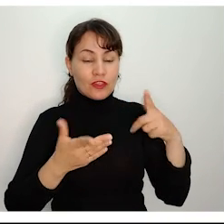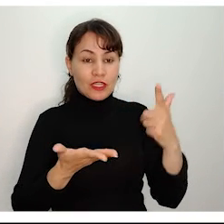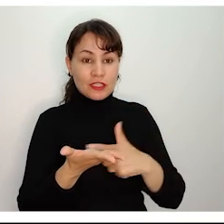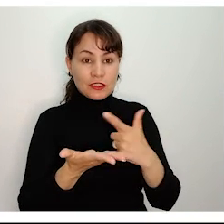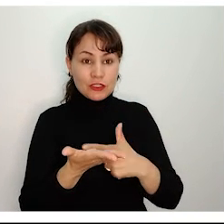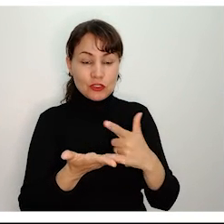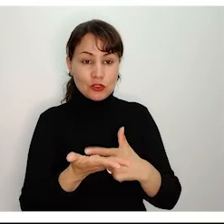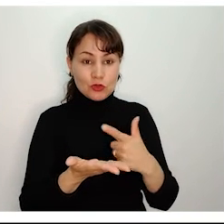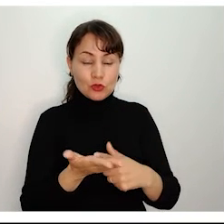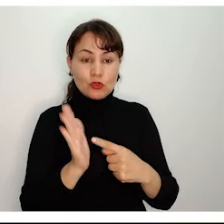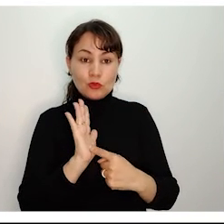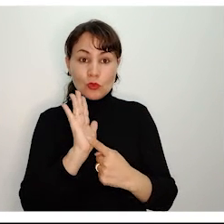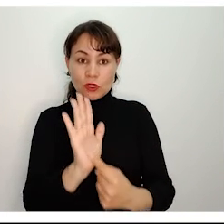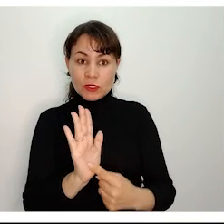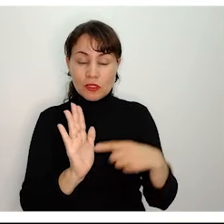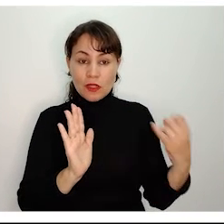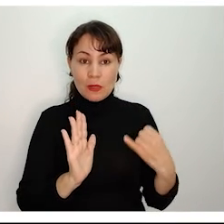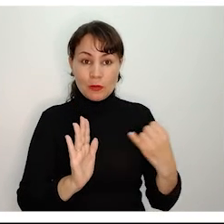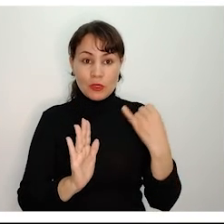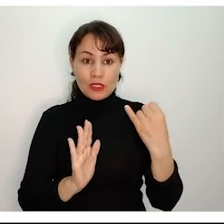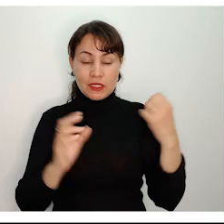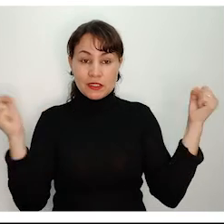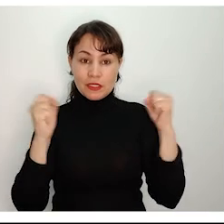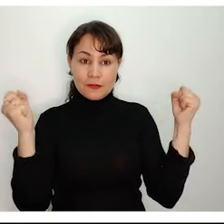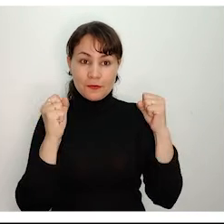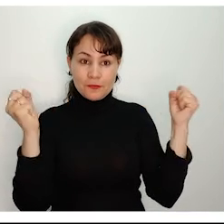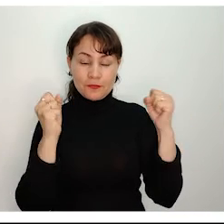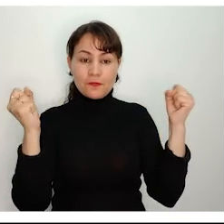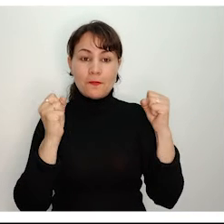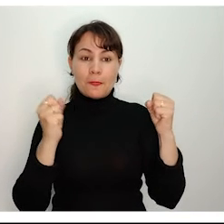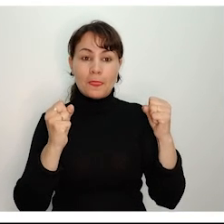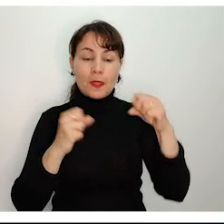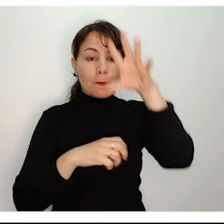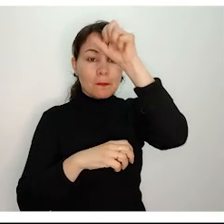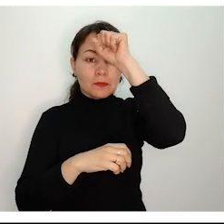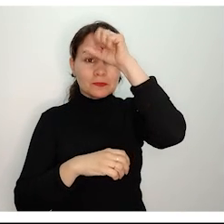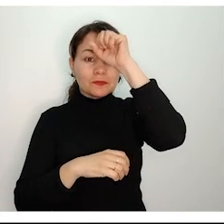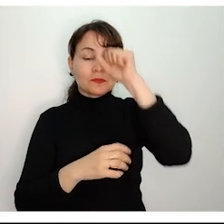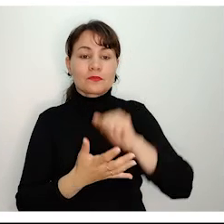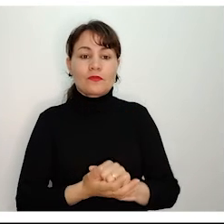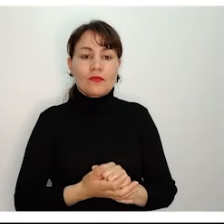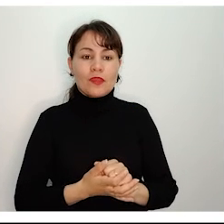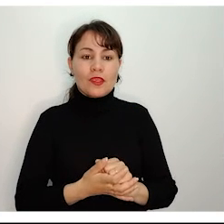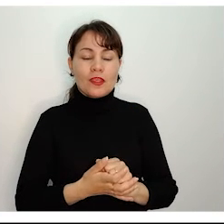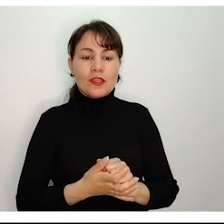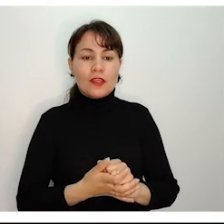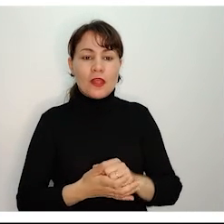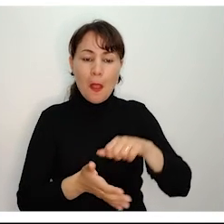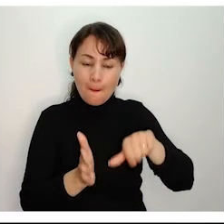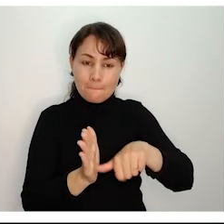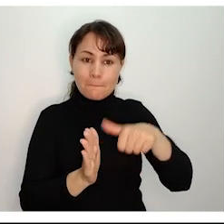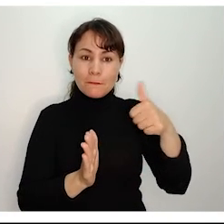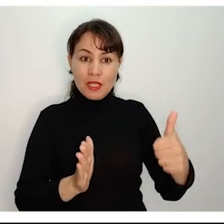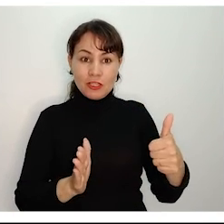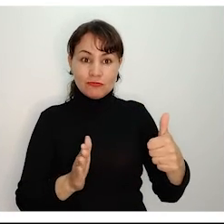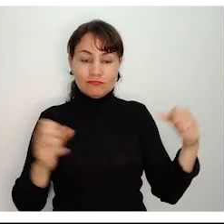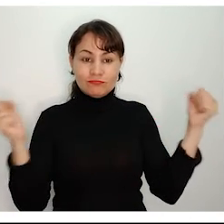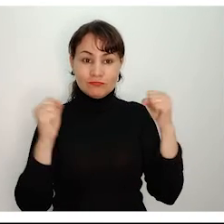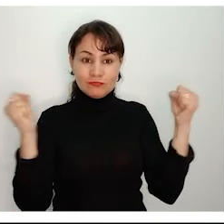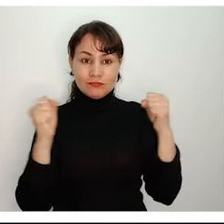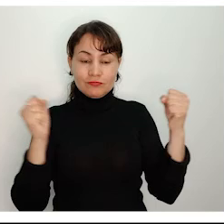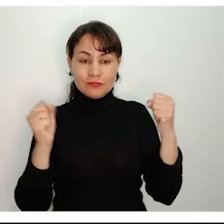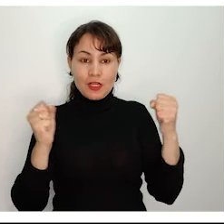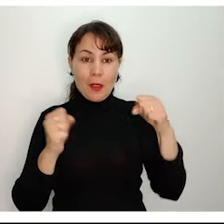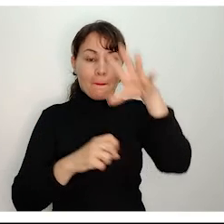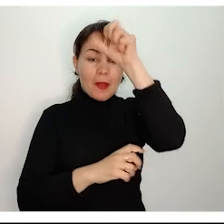diversos estudos científicos mostrando a importância da atividade física para a aprendizagem, os benefícios